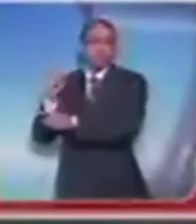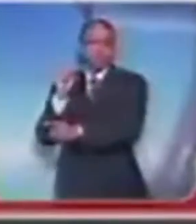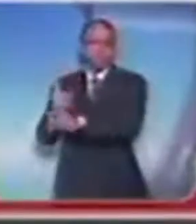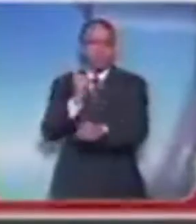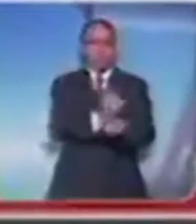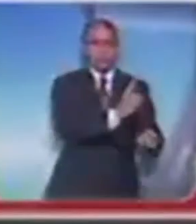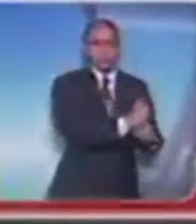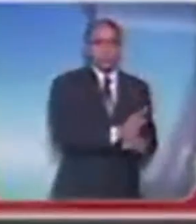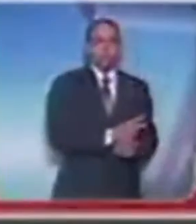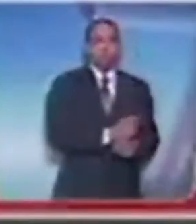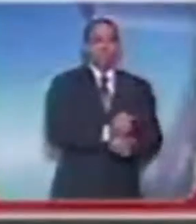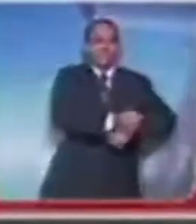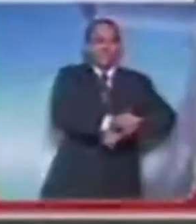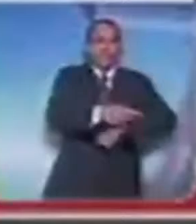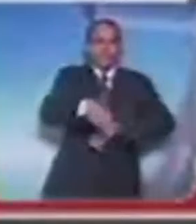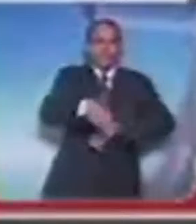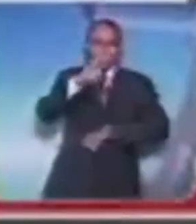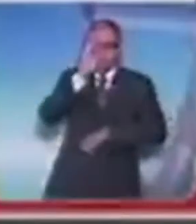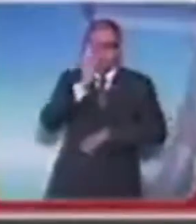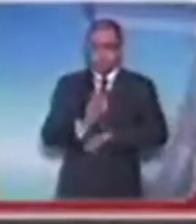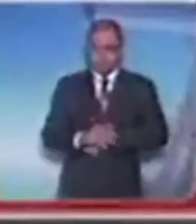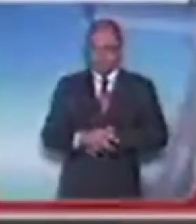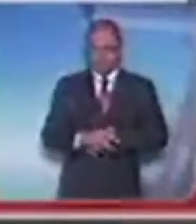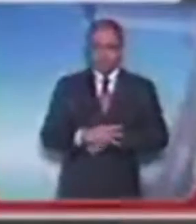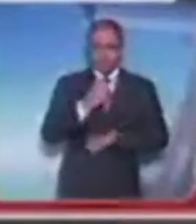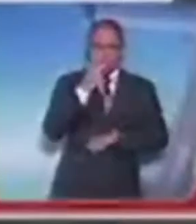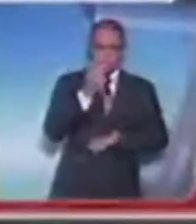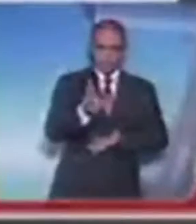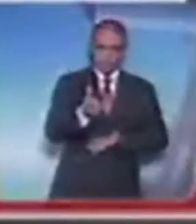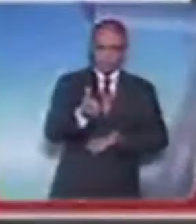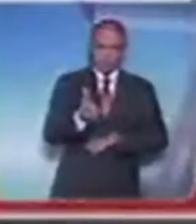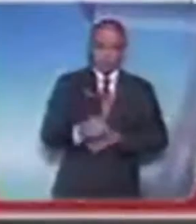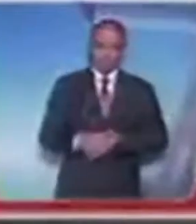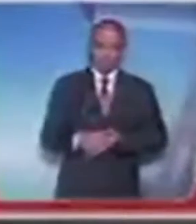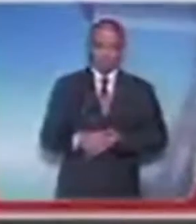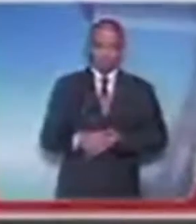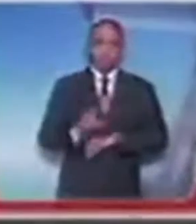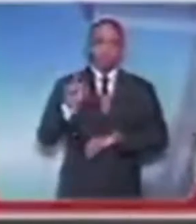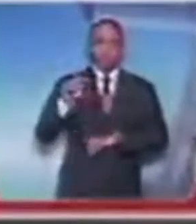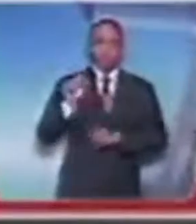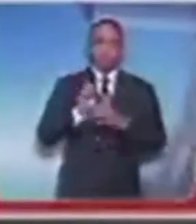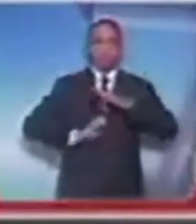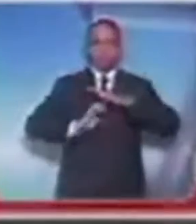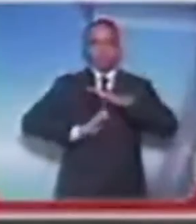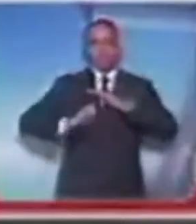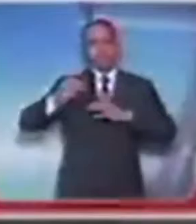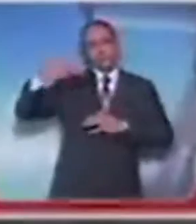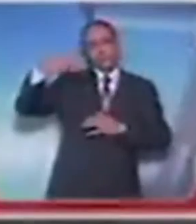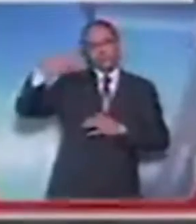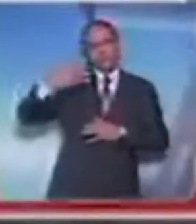escravo acontecendo em nosso país. 35 dessas diligências foram empresas